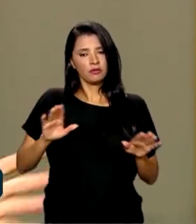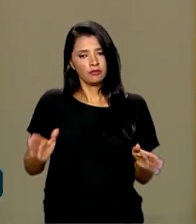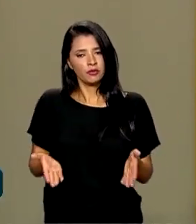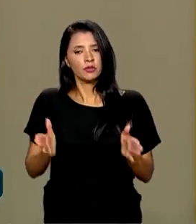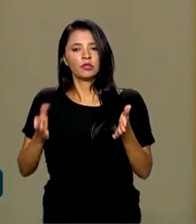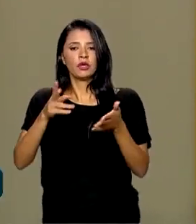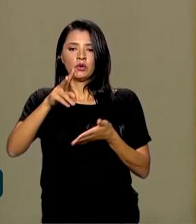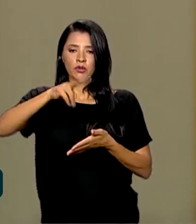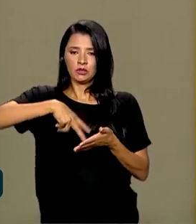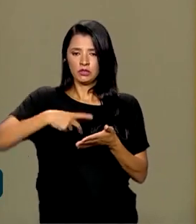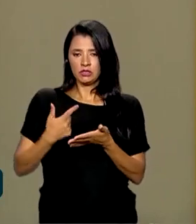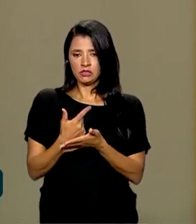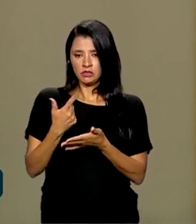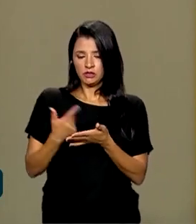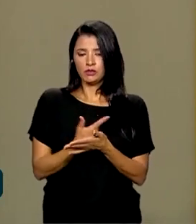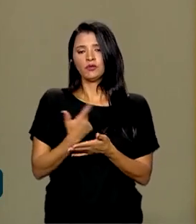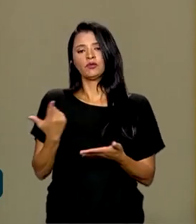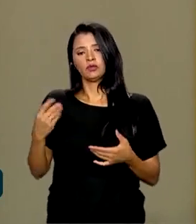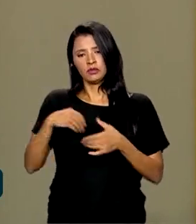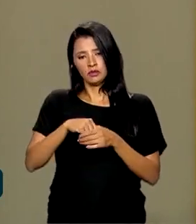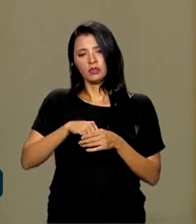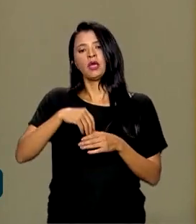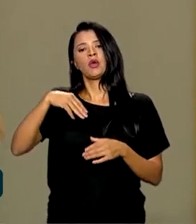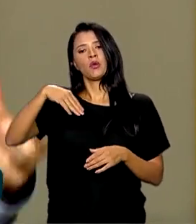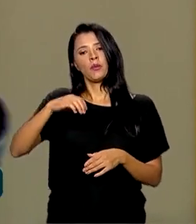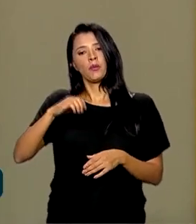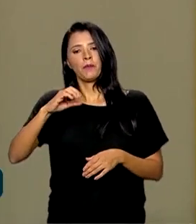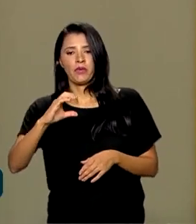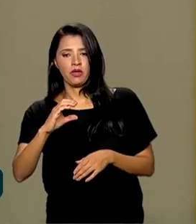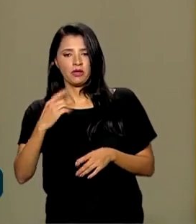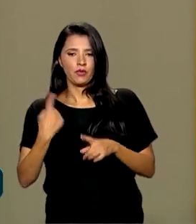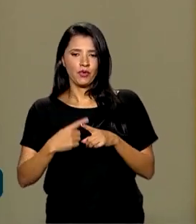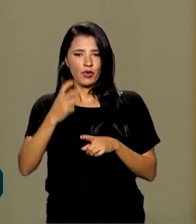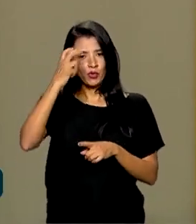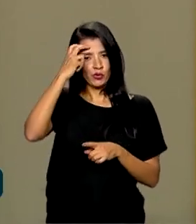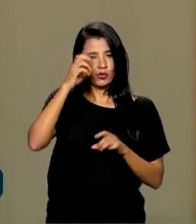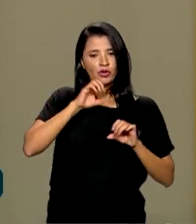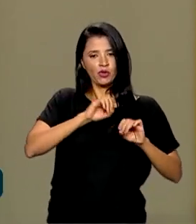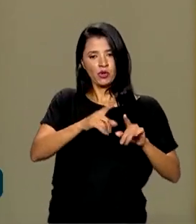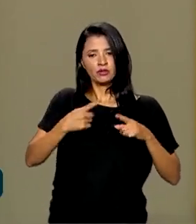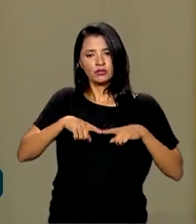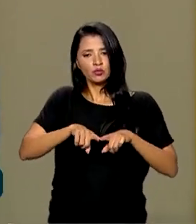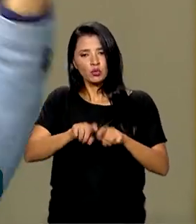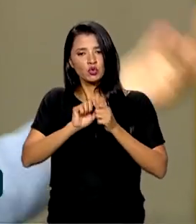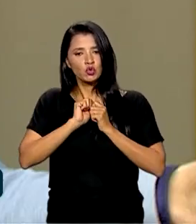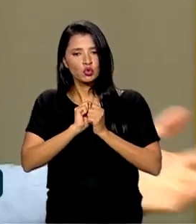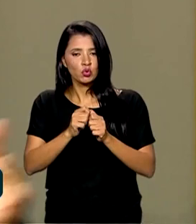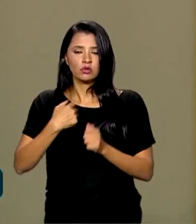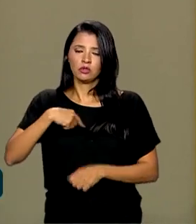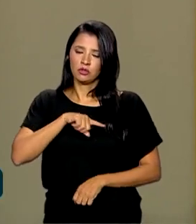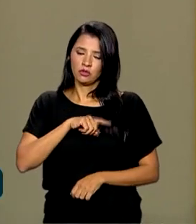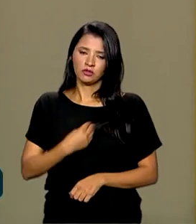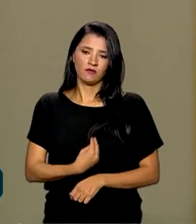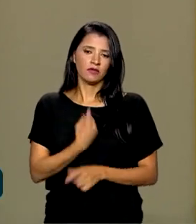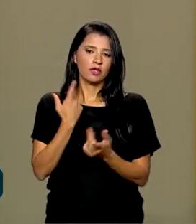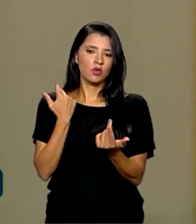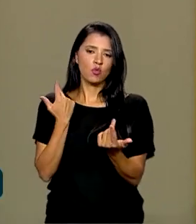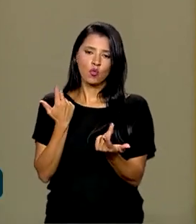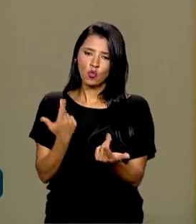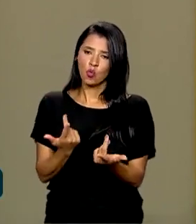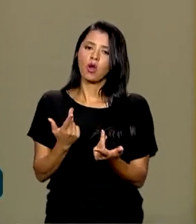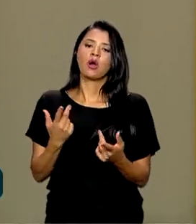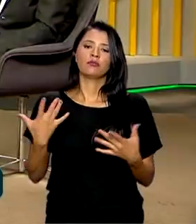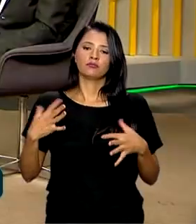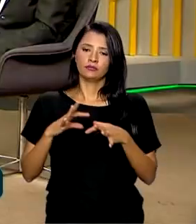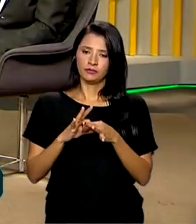envolve, obviamente, o Ministério da Educação e da Cultura, porque cultura e educação caminham juntas. Em nossas vidas, devem caminhar também enquanto políticas públicas integradas.